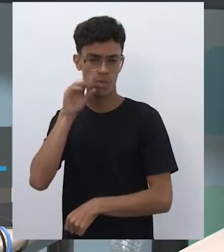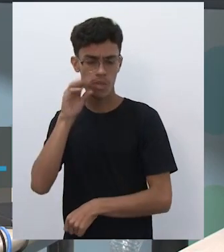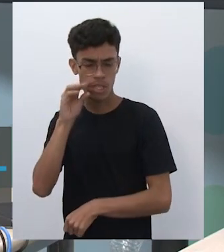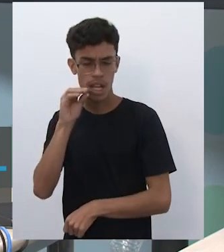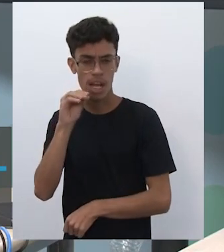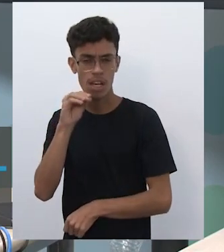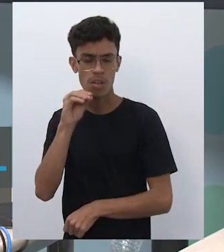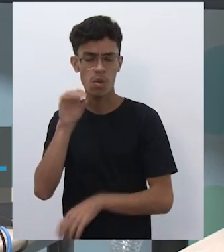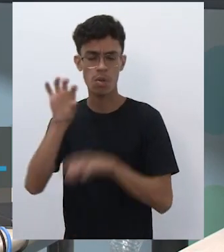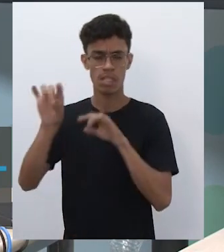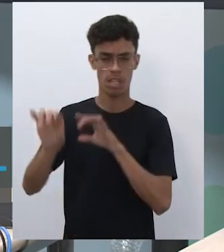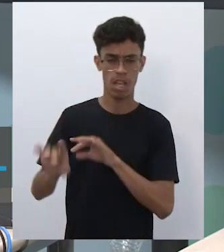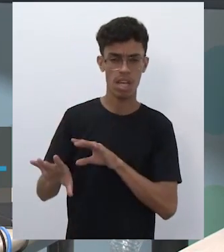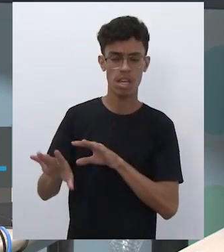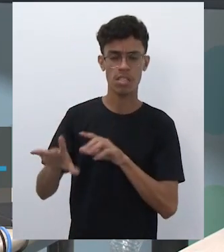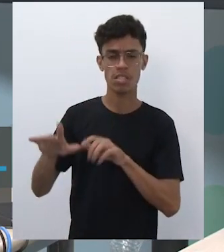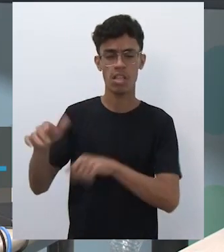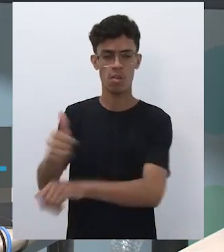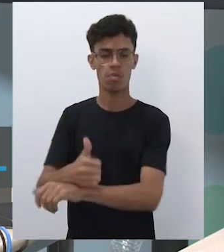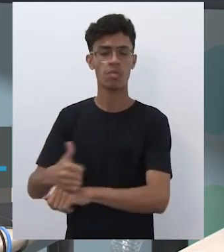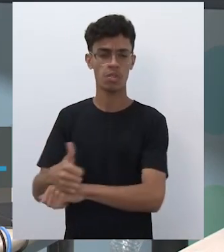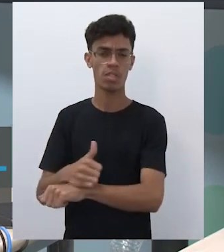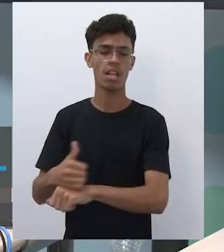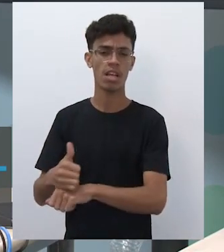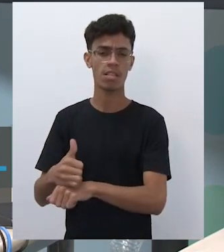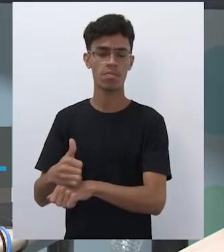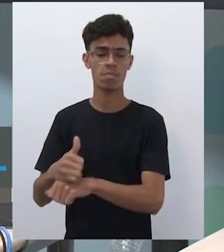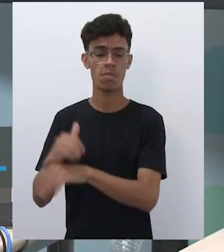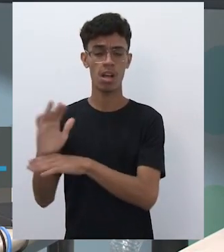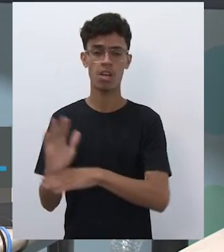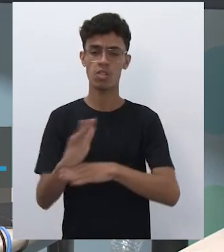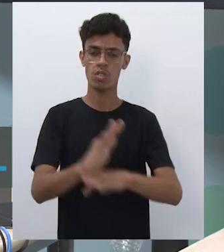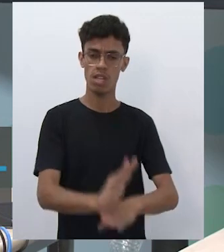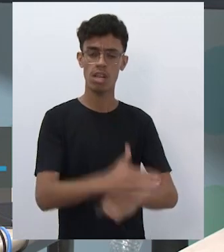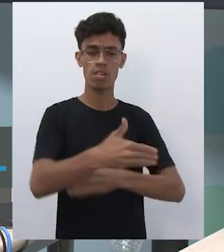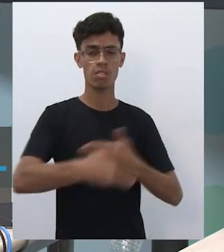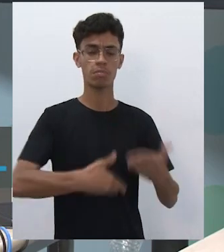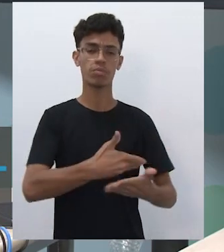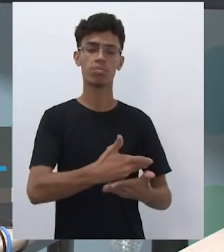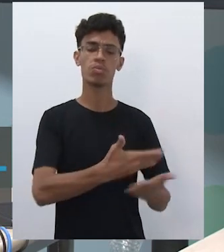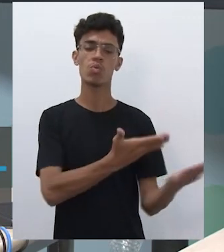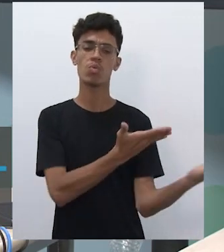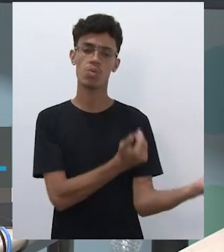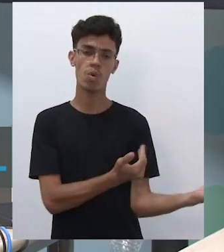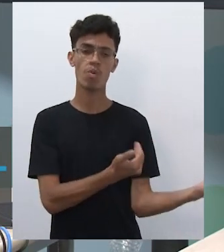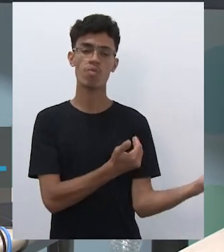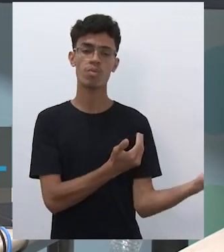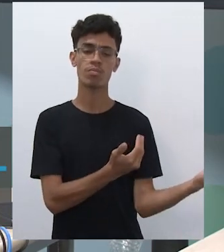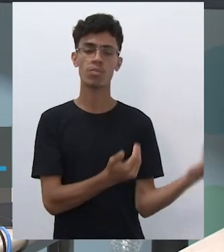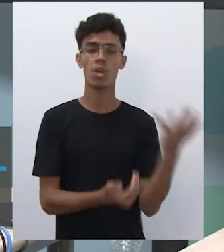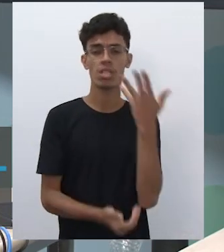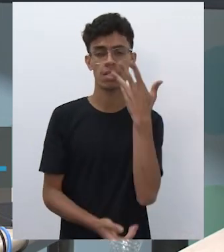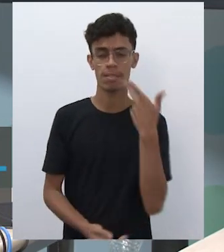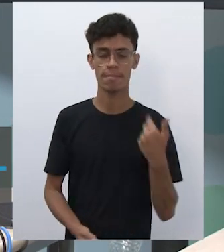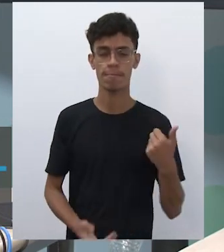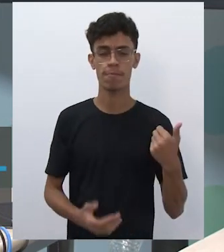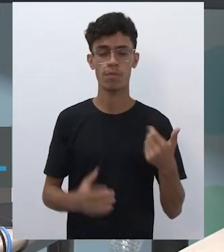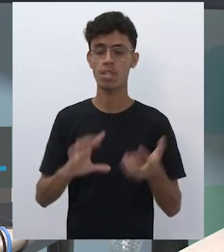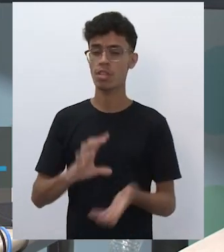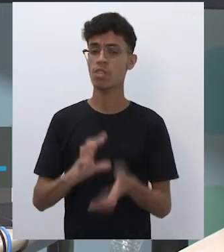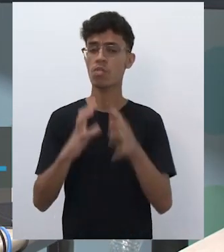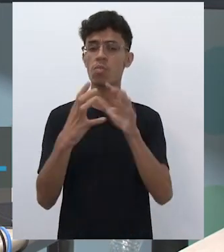capacitação técnica, não é? Profissionais ali para atender, de repente, esses jovens. Então, olha a transformação, ele traz